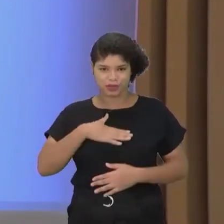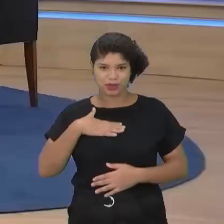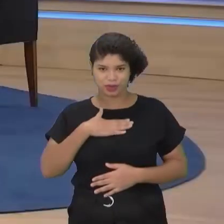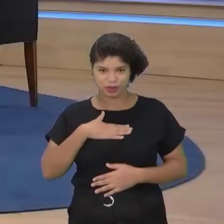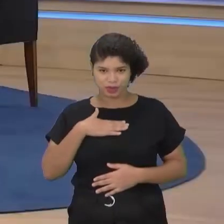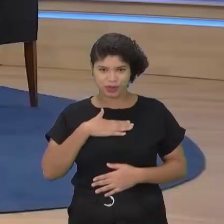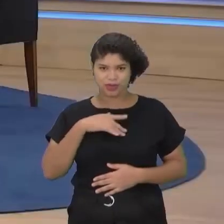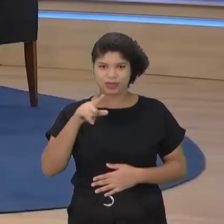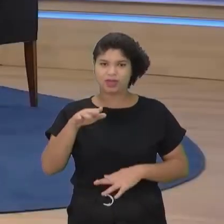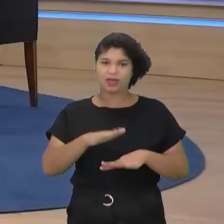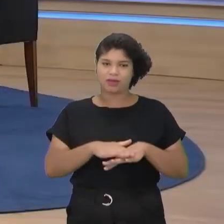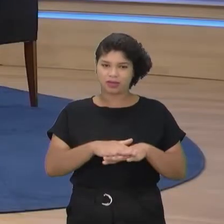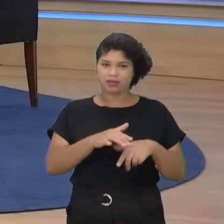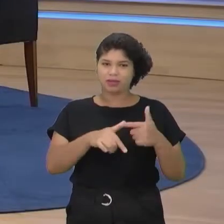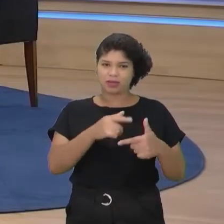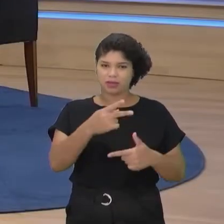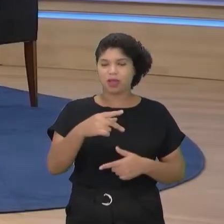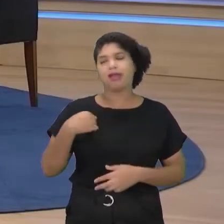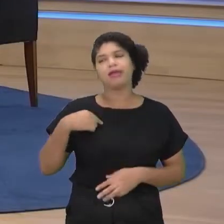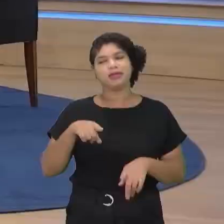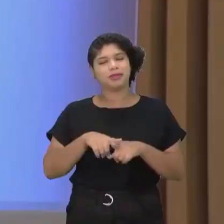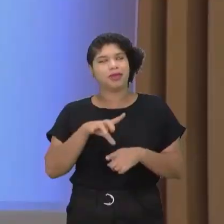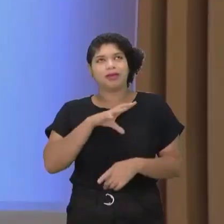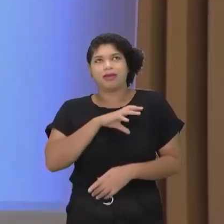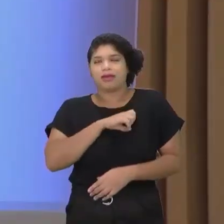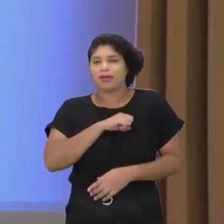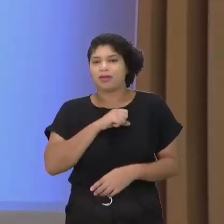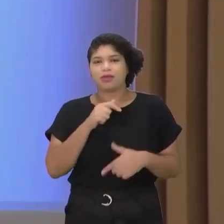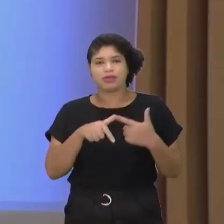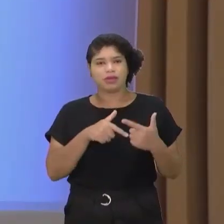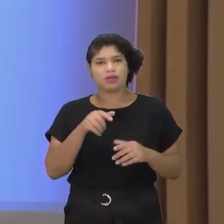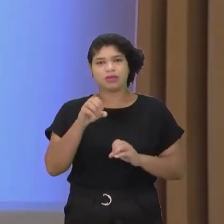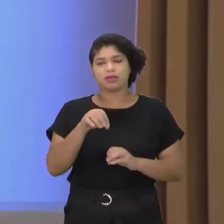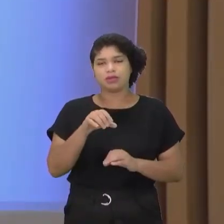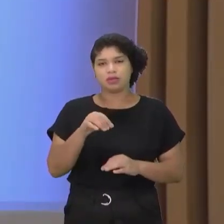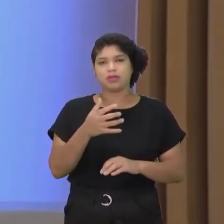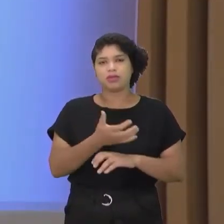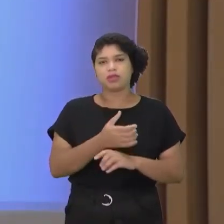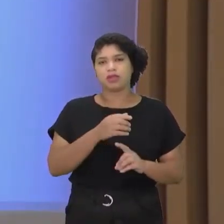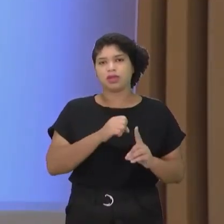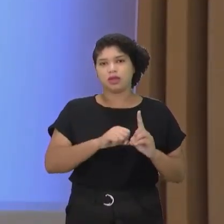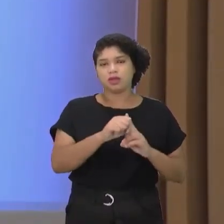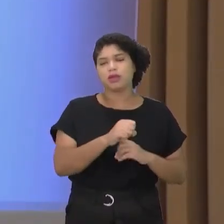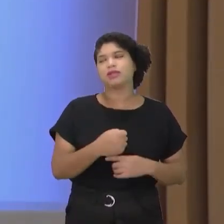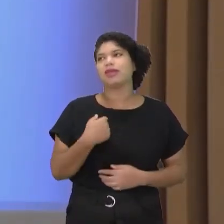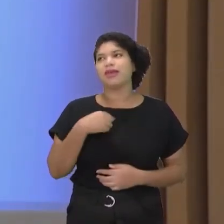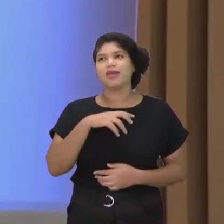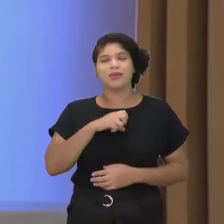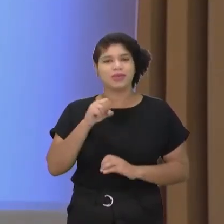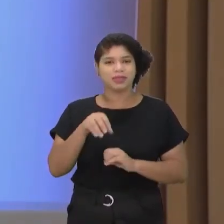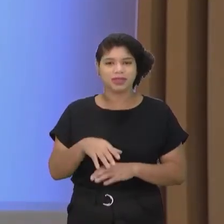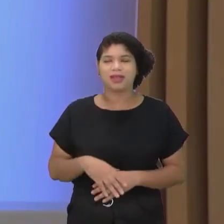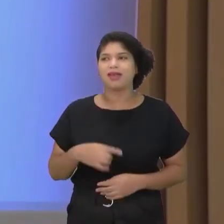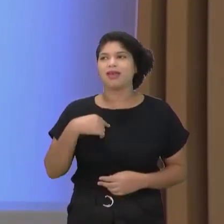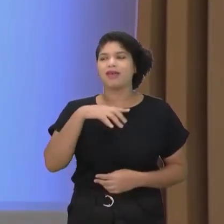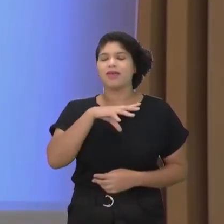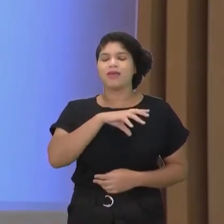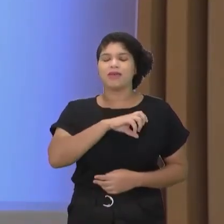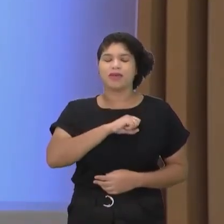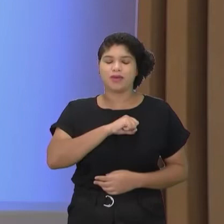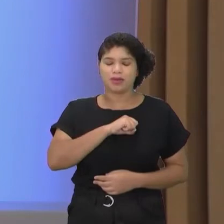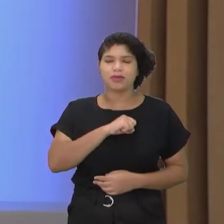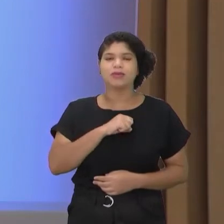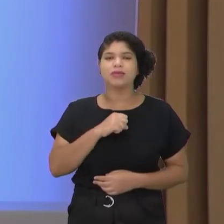coisas que você faz e eu também, né? Então, eu gosto muito de dar aula de sociologia, eu gosto muito de dar aula, eu gosto muito de tocar bateria, dava aula até